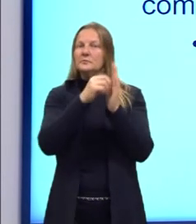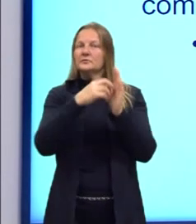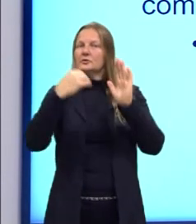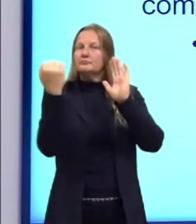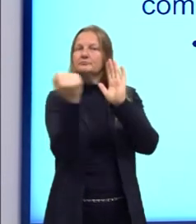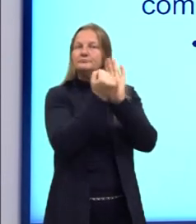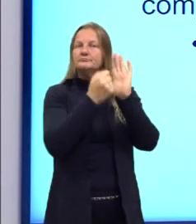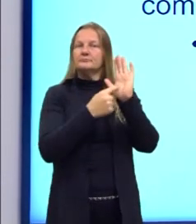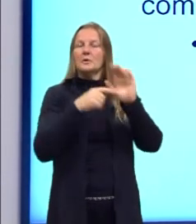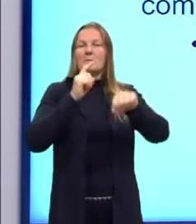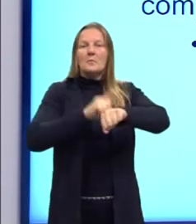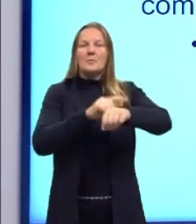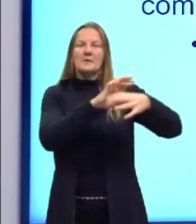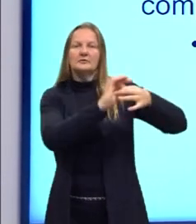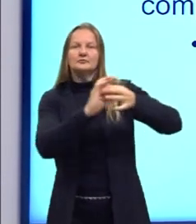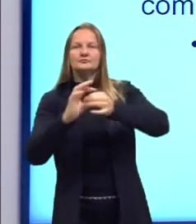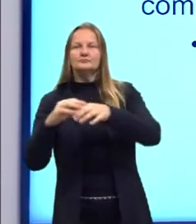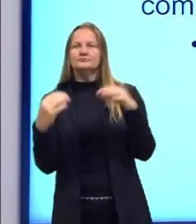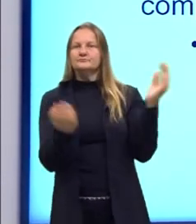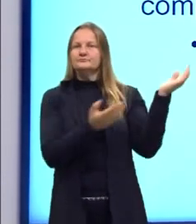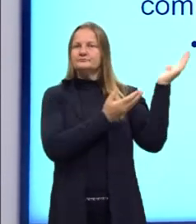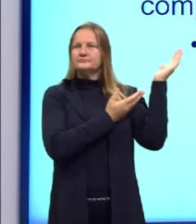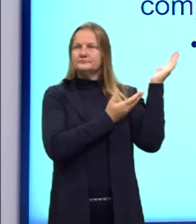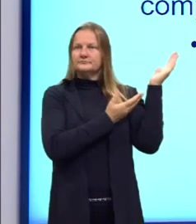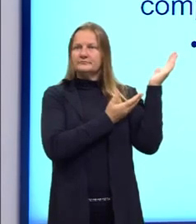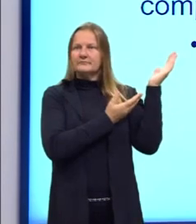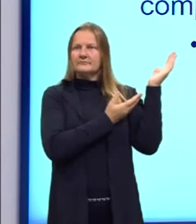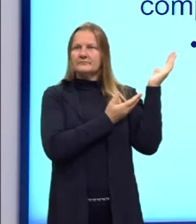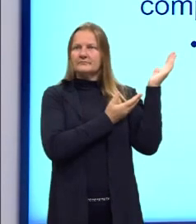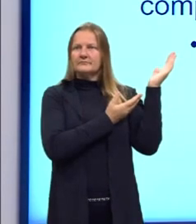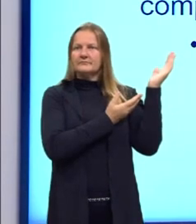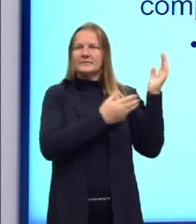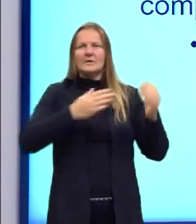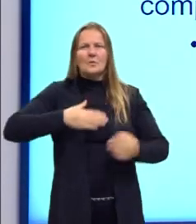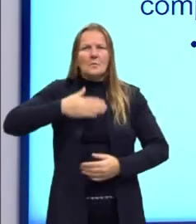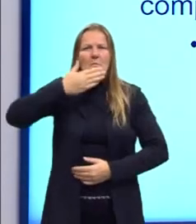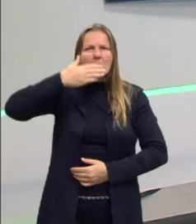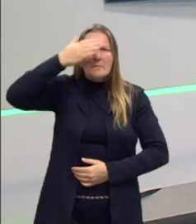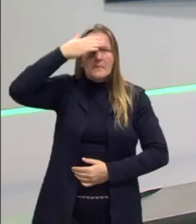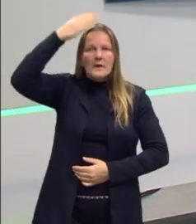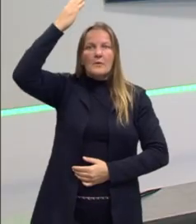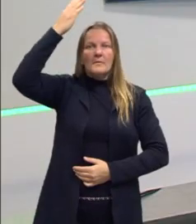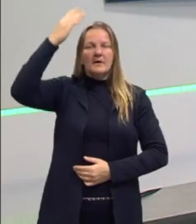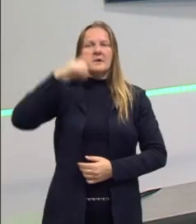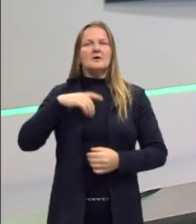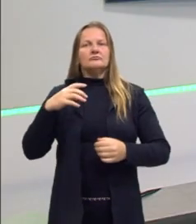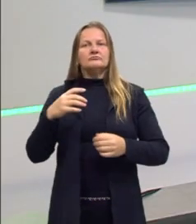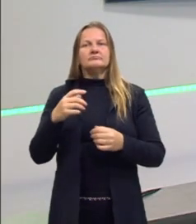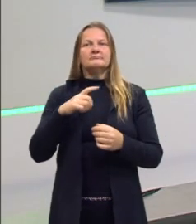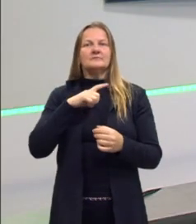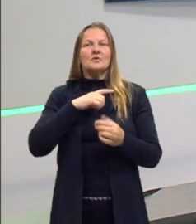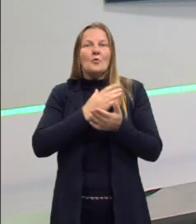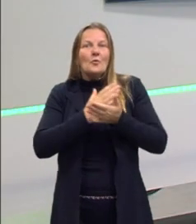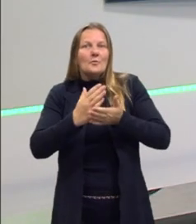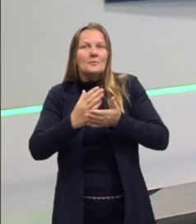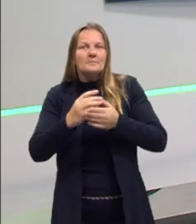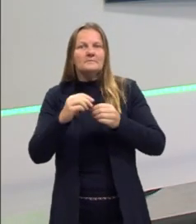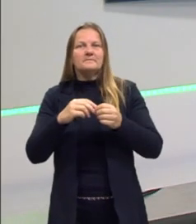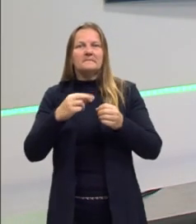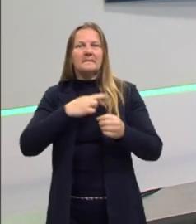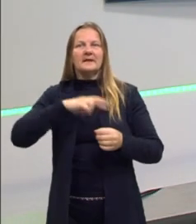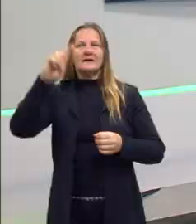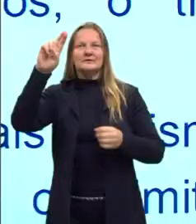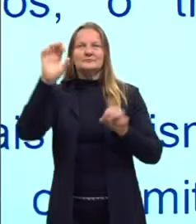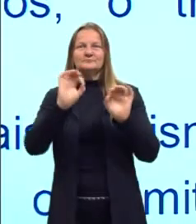que marca esse momento né em que Maomé toma né não é aquele Maomé que iniciou a